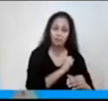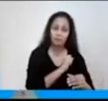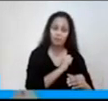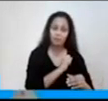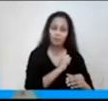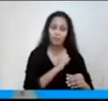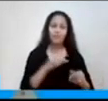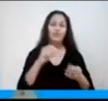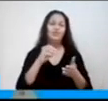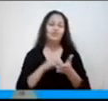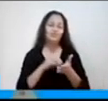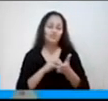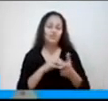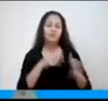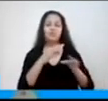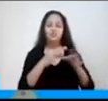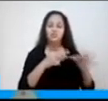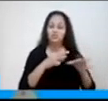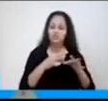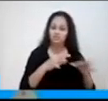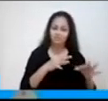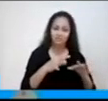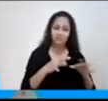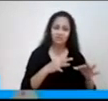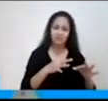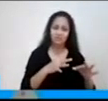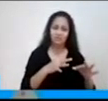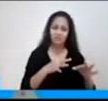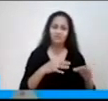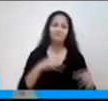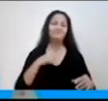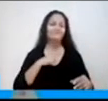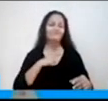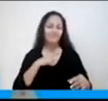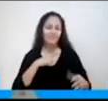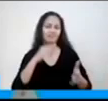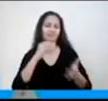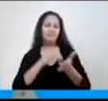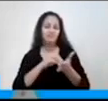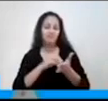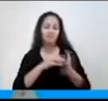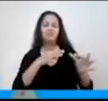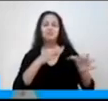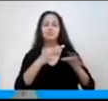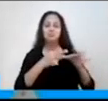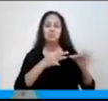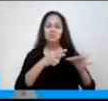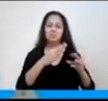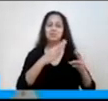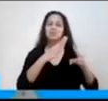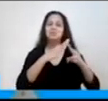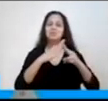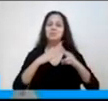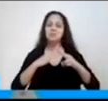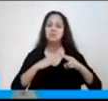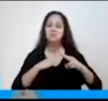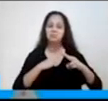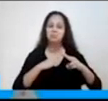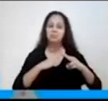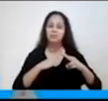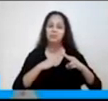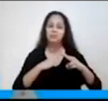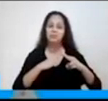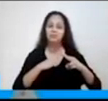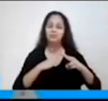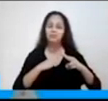desordenado das cidades. Não foi um crescimento que foi planejado, então houve aí uma falta de planejamento urbano. Isso resultou no